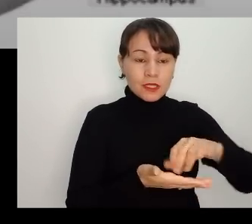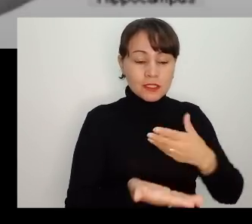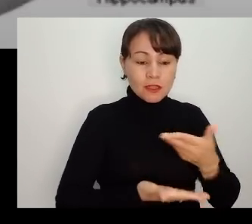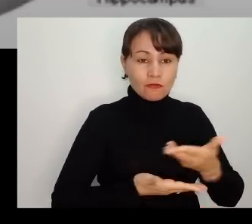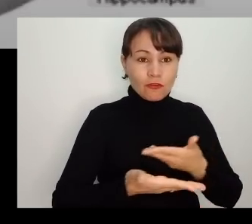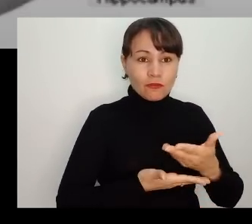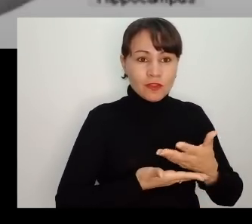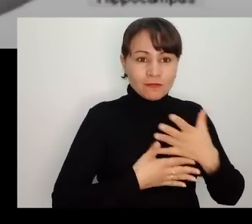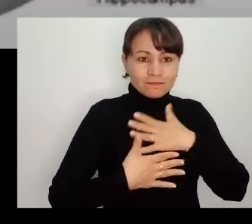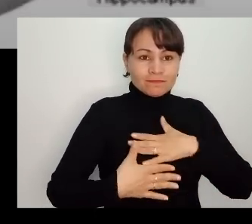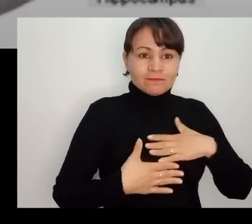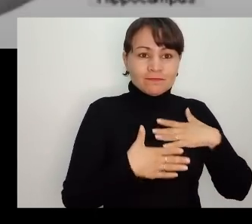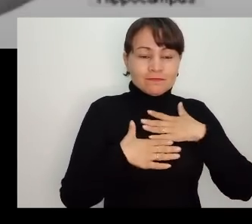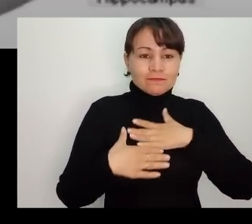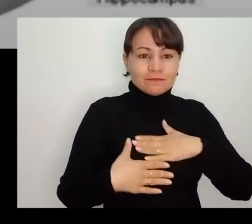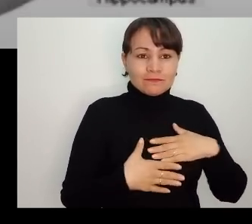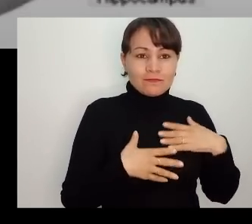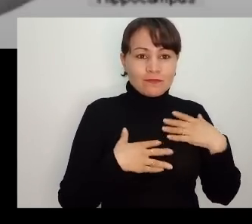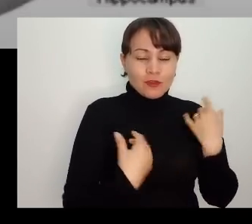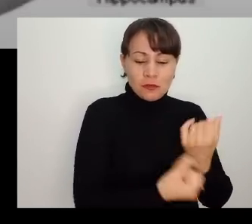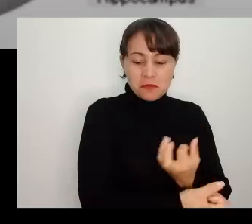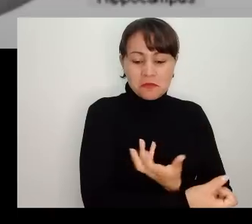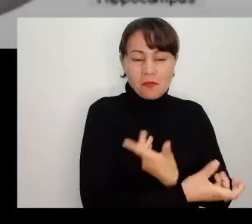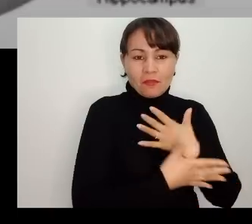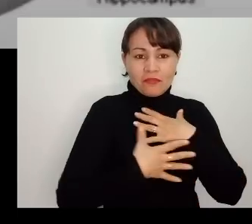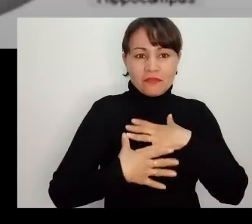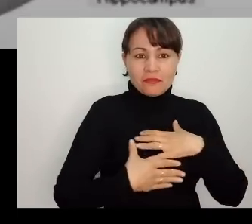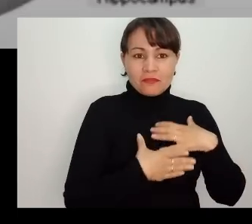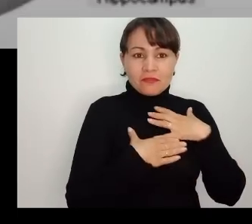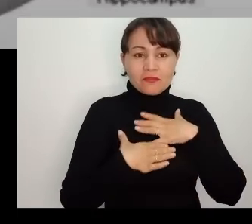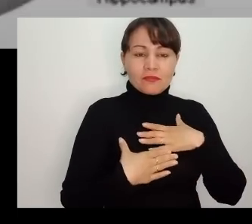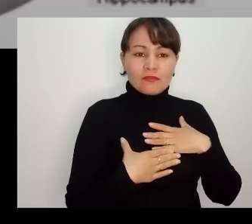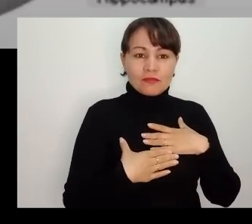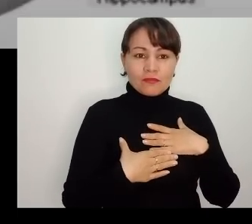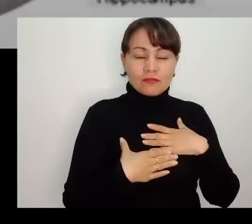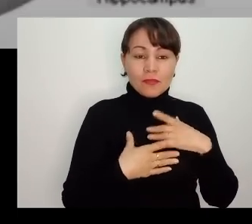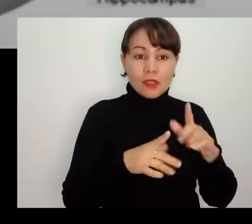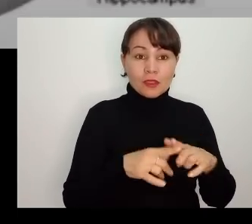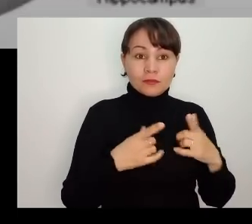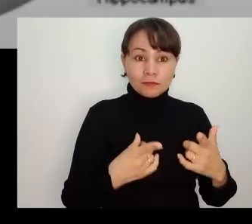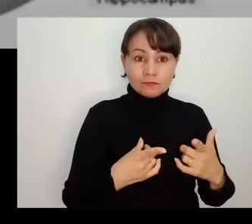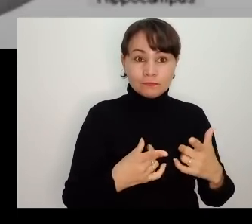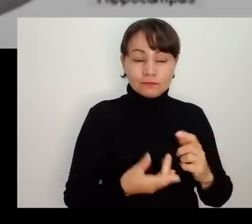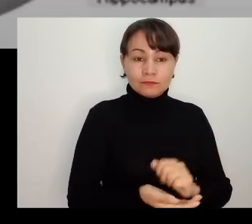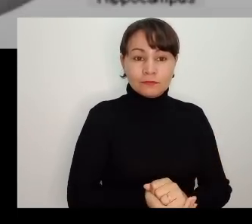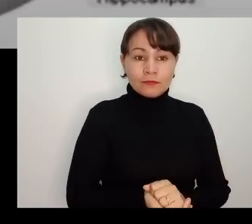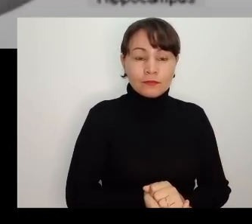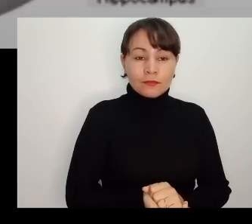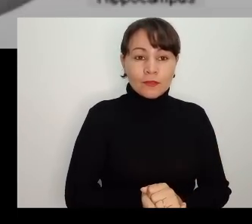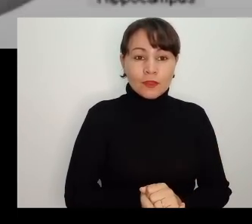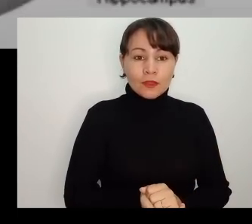está envolvida com o prazer, com as sensações de prazer. Então,